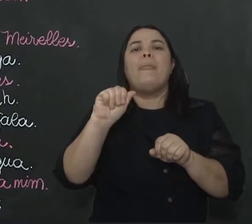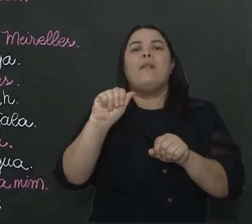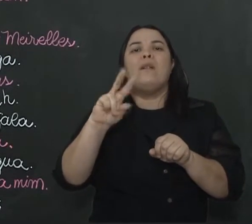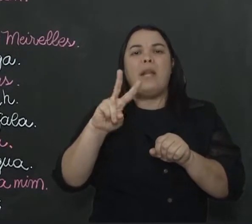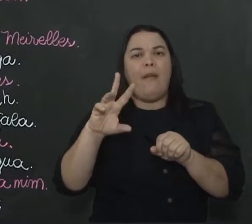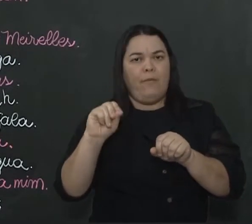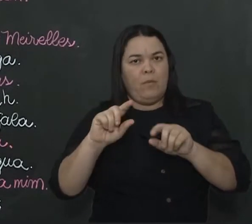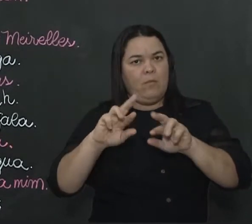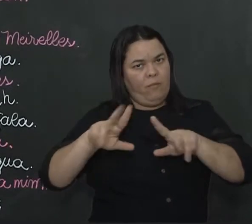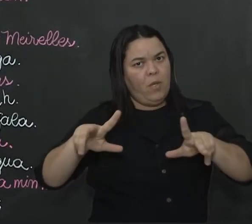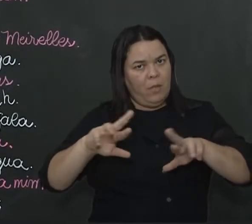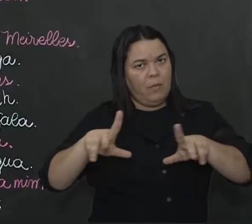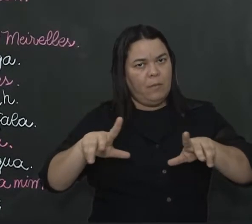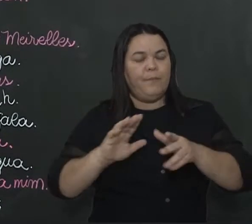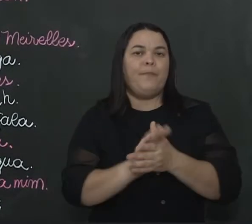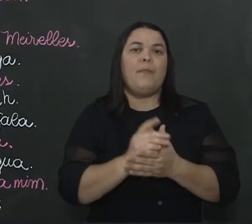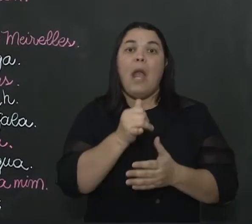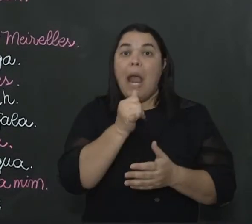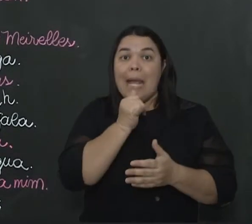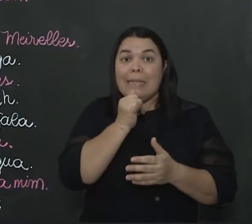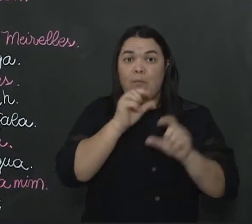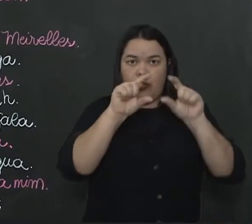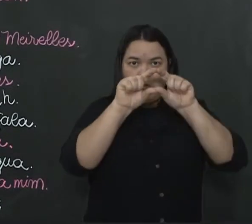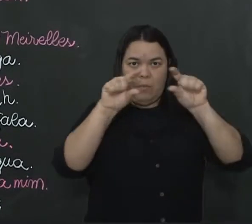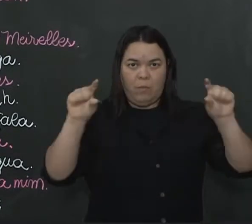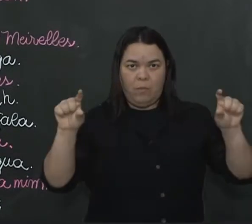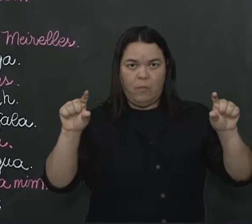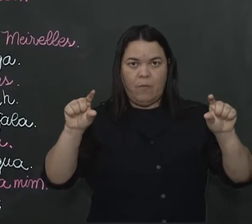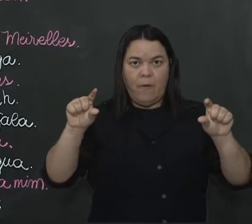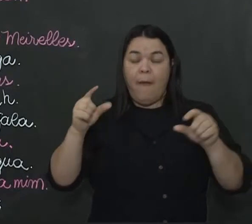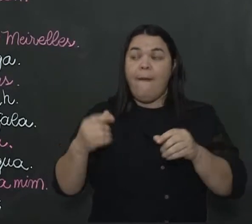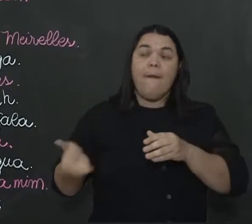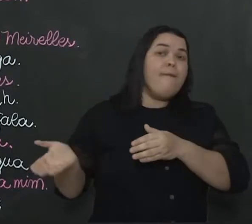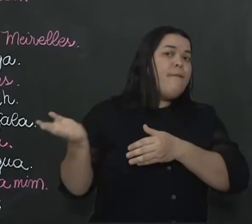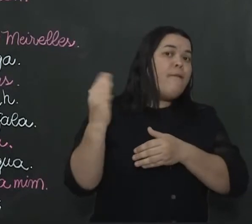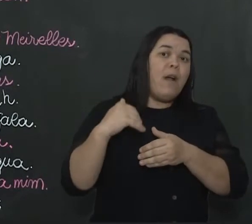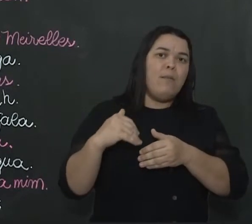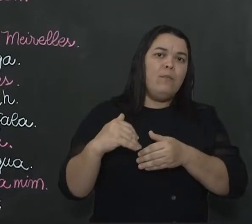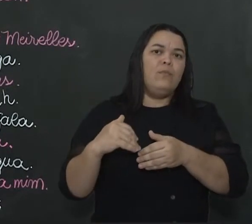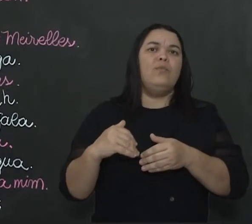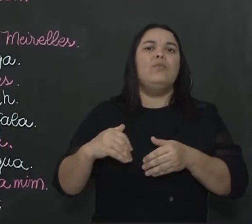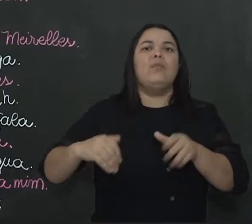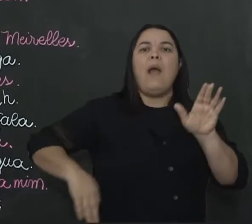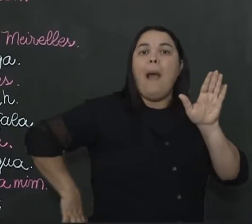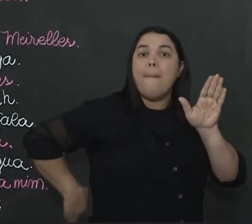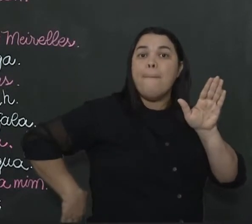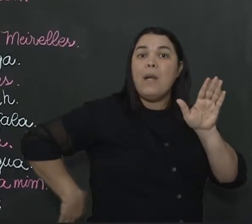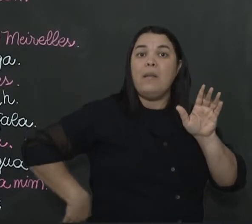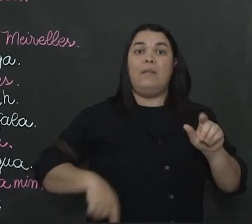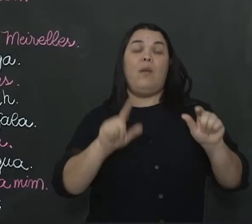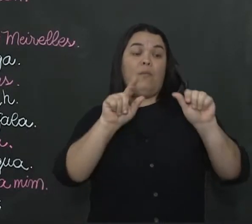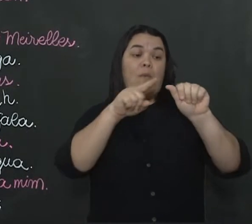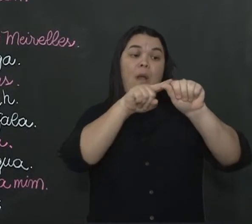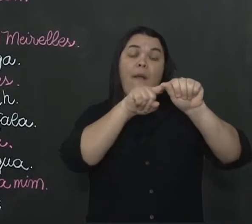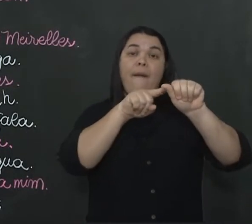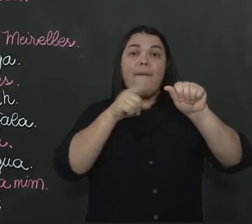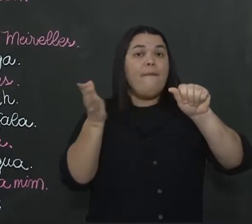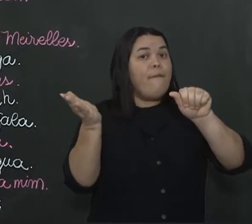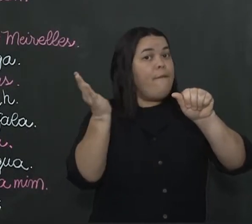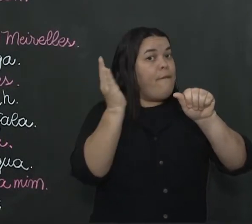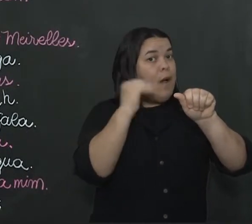Vamos à praia. Claro que você nunca deve ter visto uma construção como essa, que soaria bastante